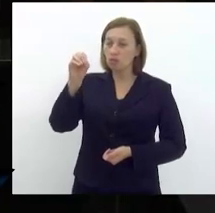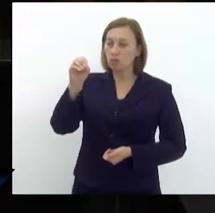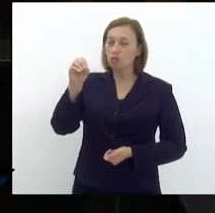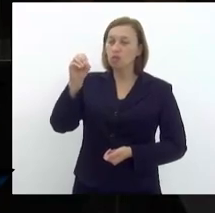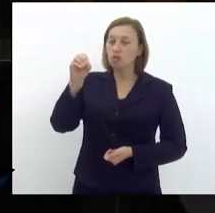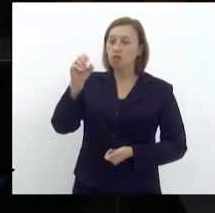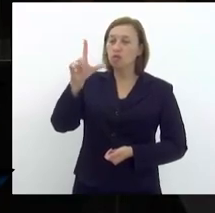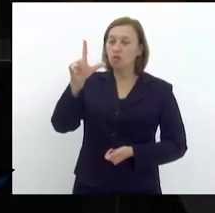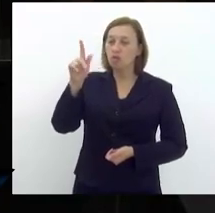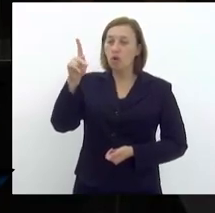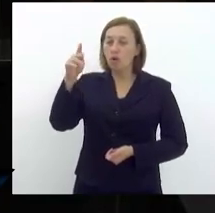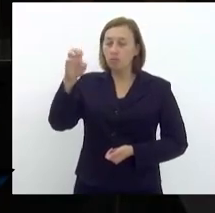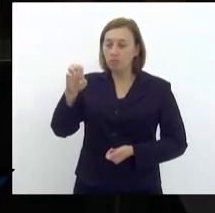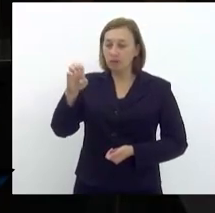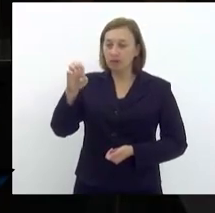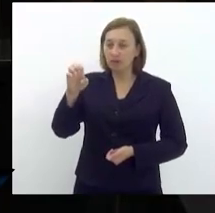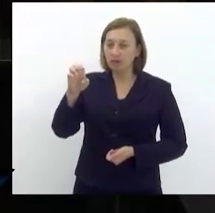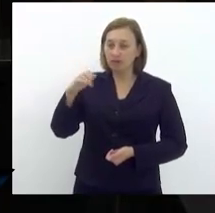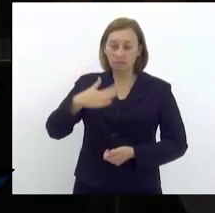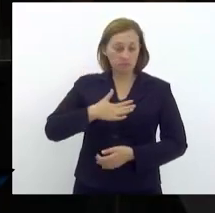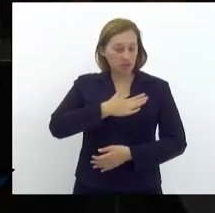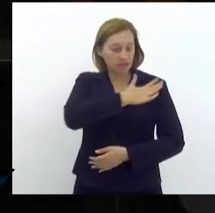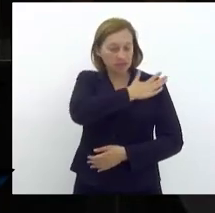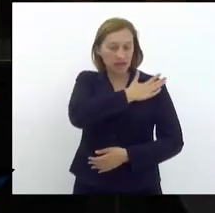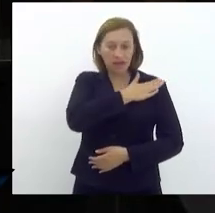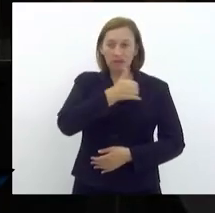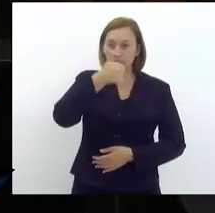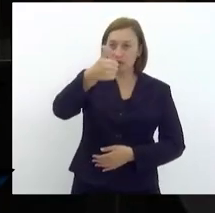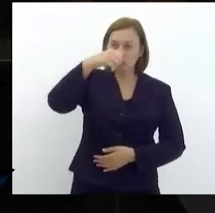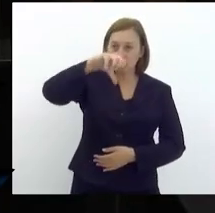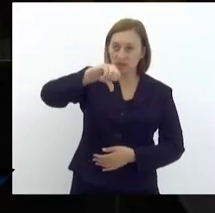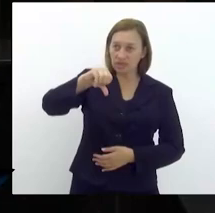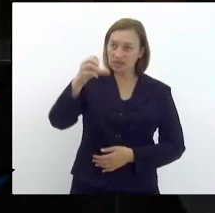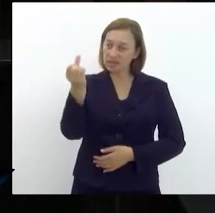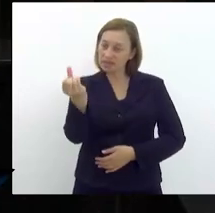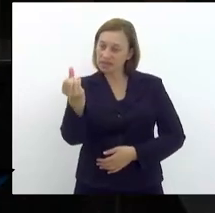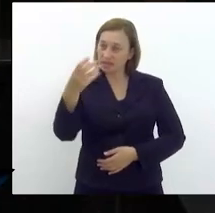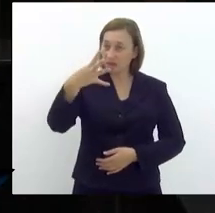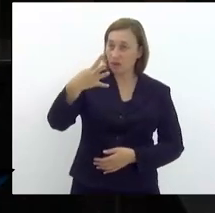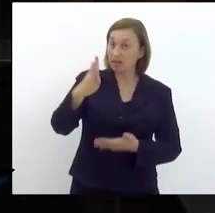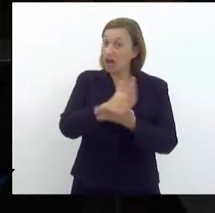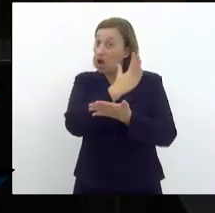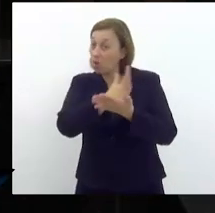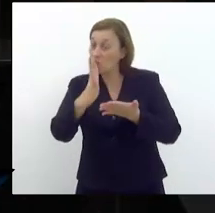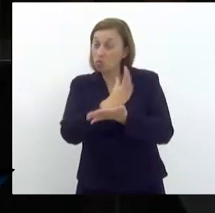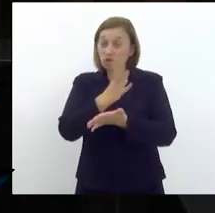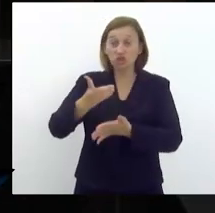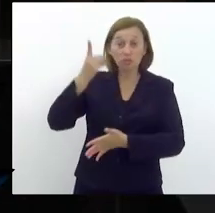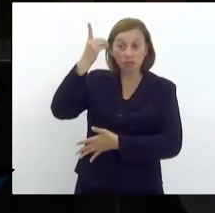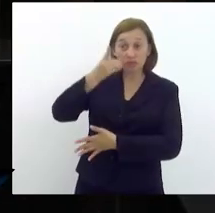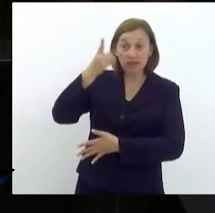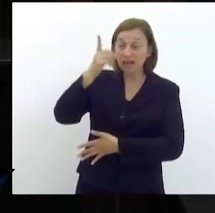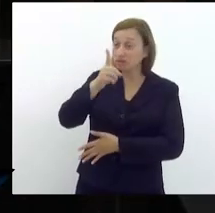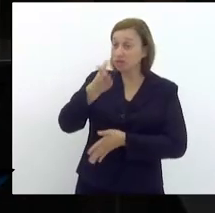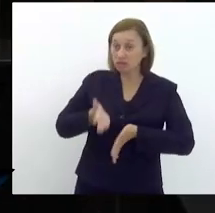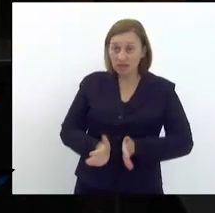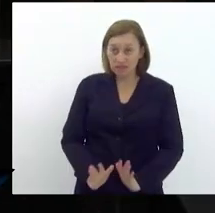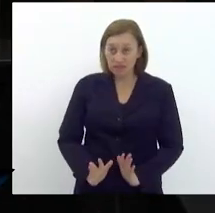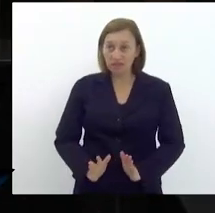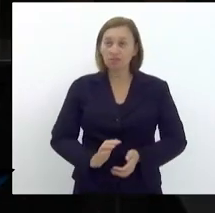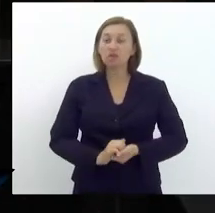quando alguns deputados não eram nascidos eu fui